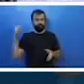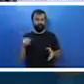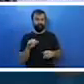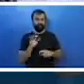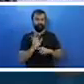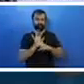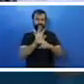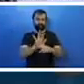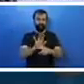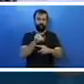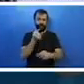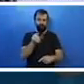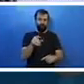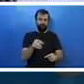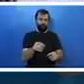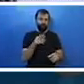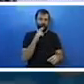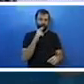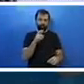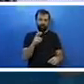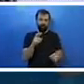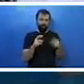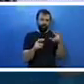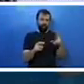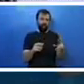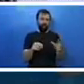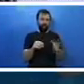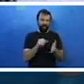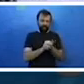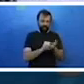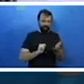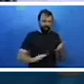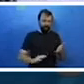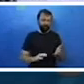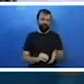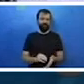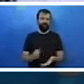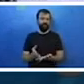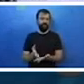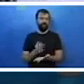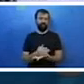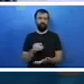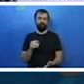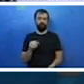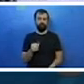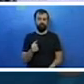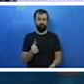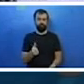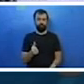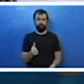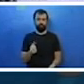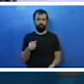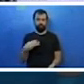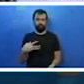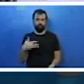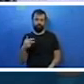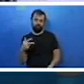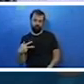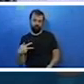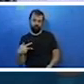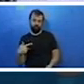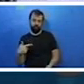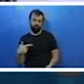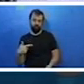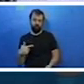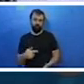a responder as questões mais para frente. Observem, estou na página 132. Então, vocês vão fazer a leitura